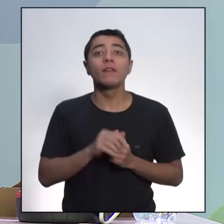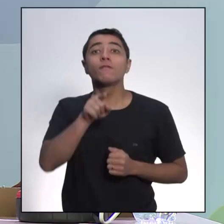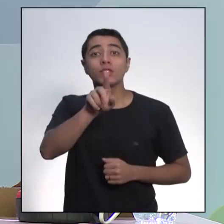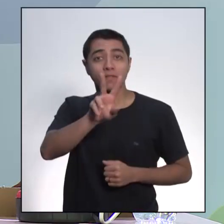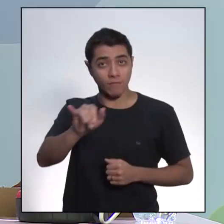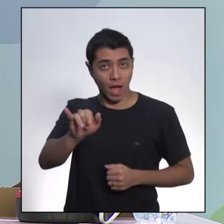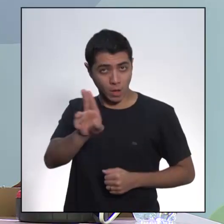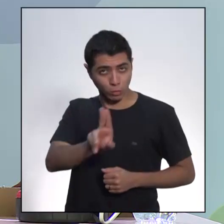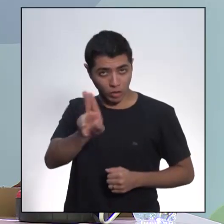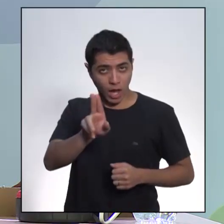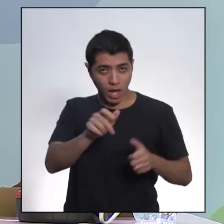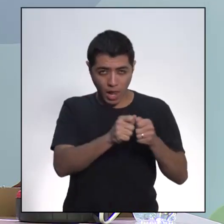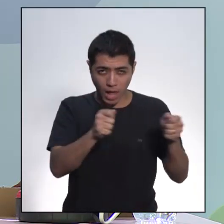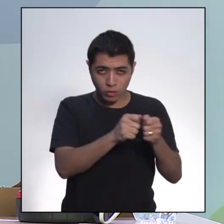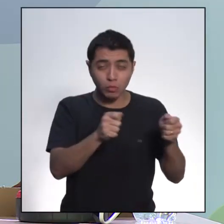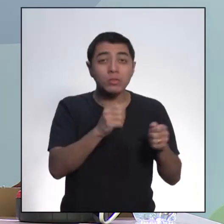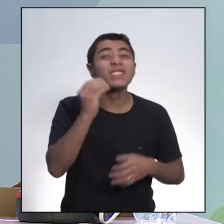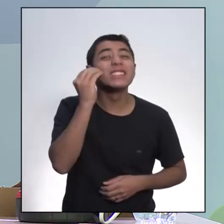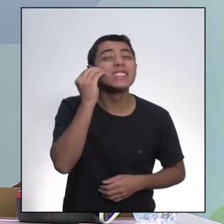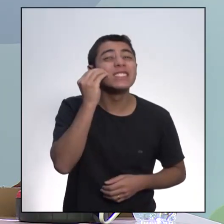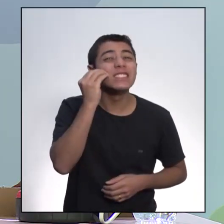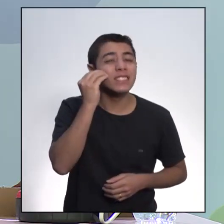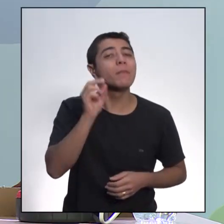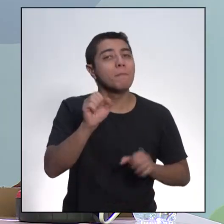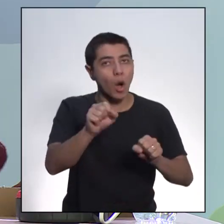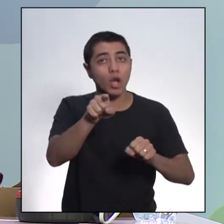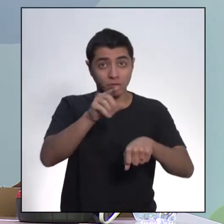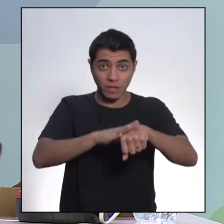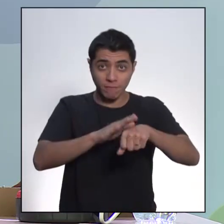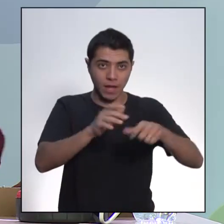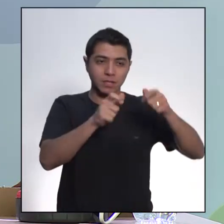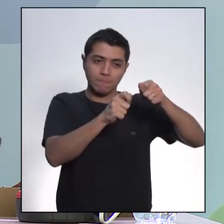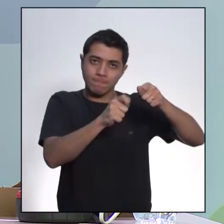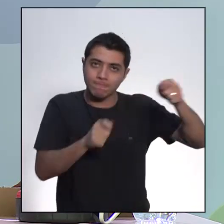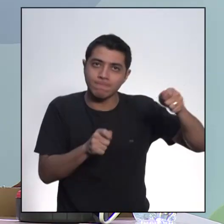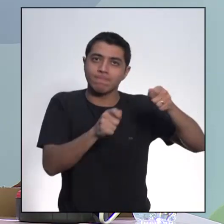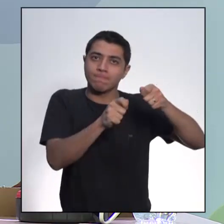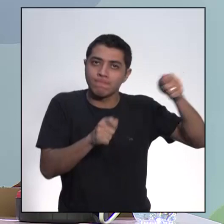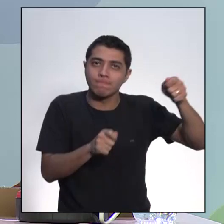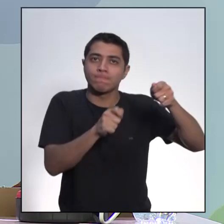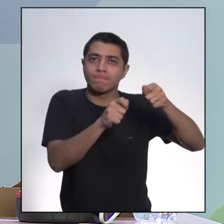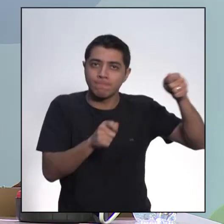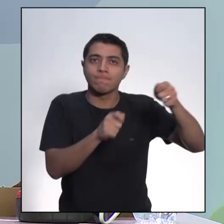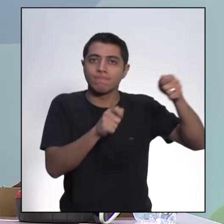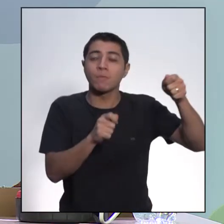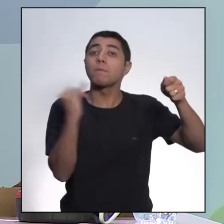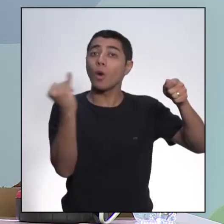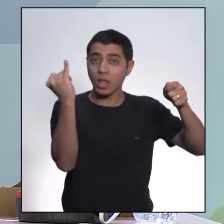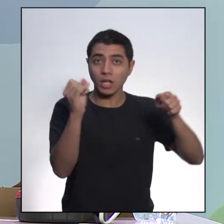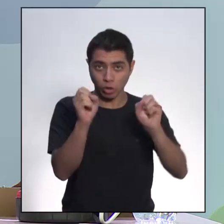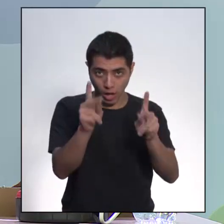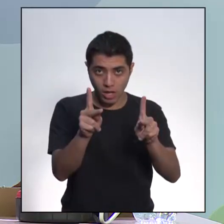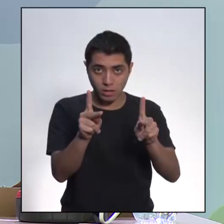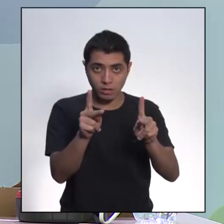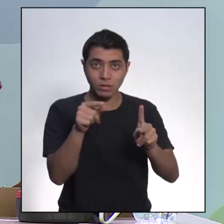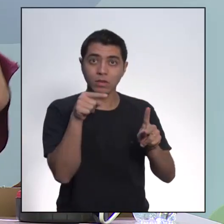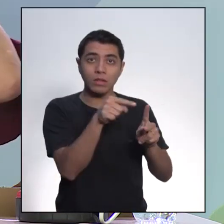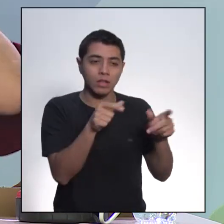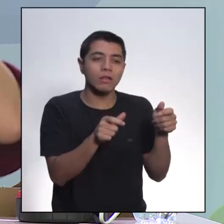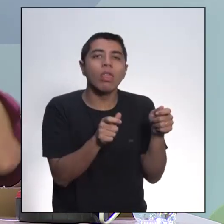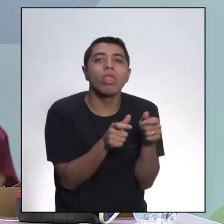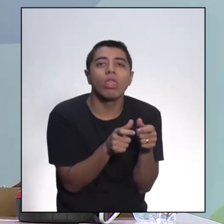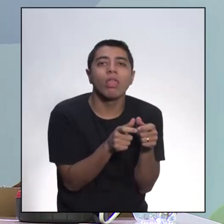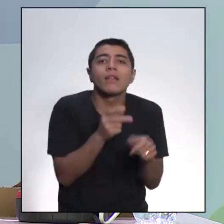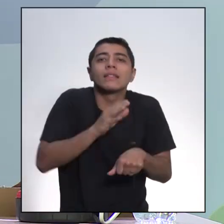faça isso, ó, dê uma esticadinha, porque ele fica muito tempo compacto, né? E você experimenta um pouquinho para soltar mesmo. Então, nós vamos